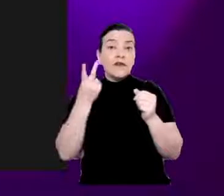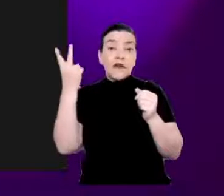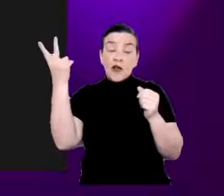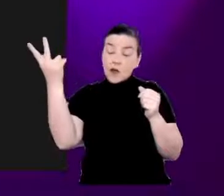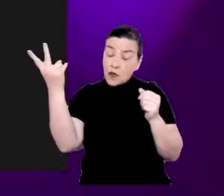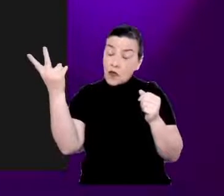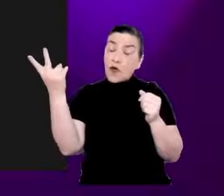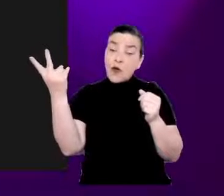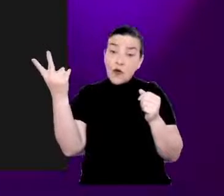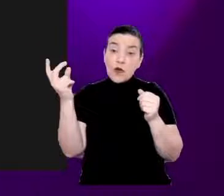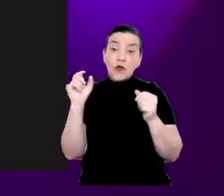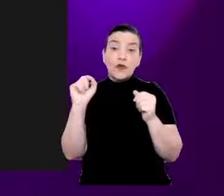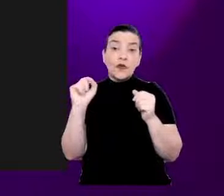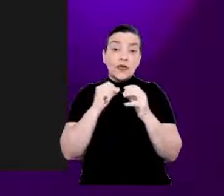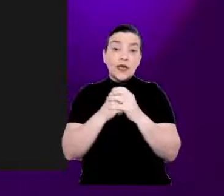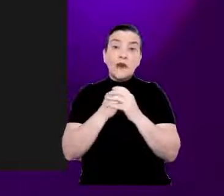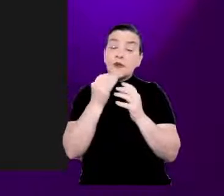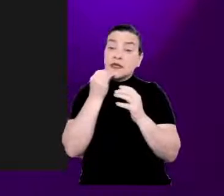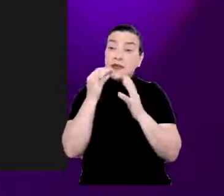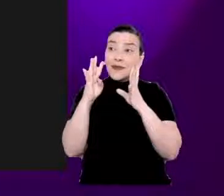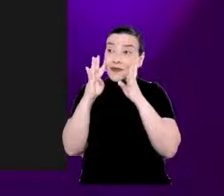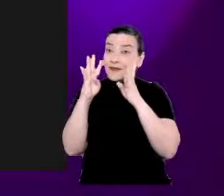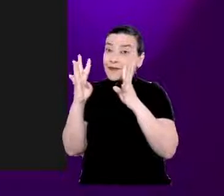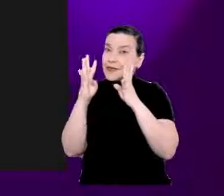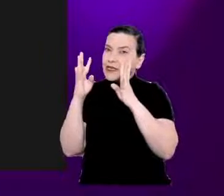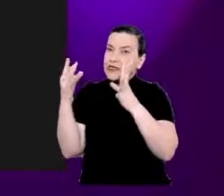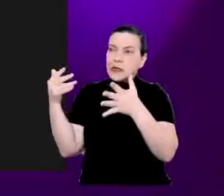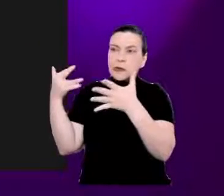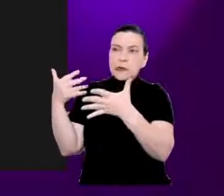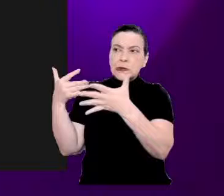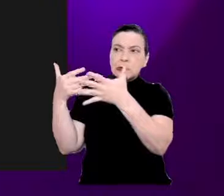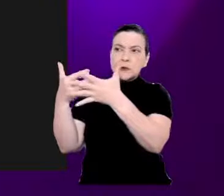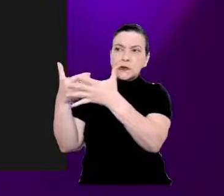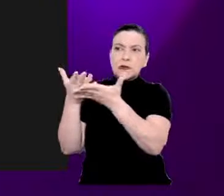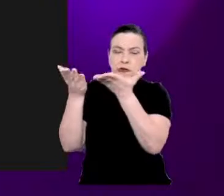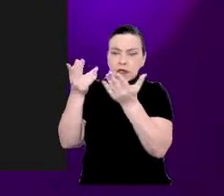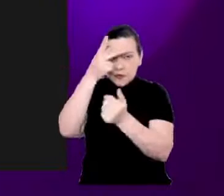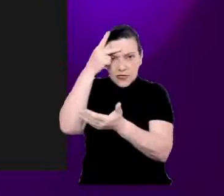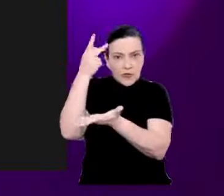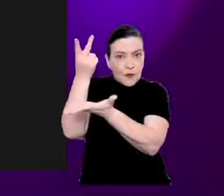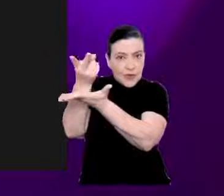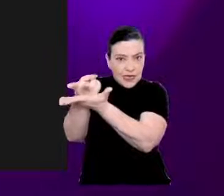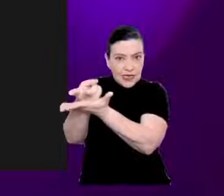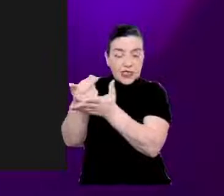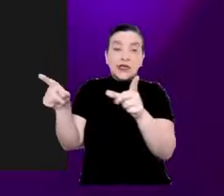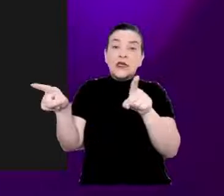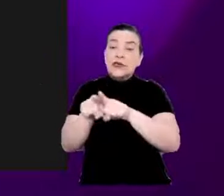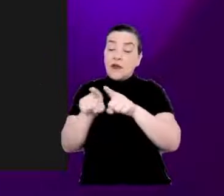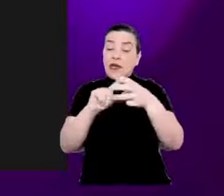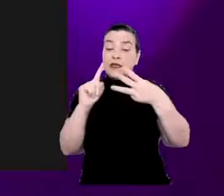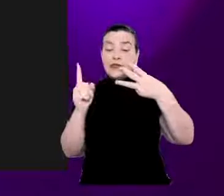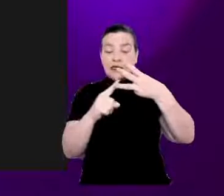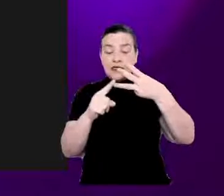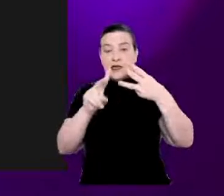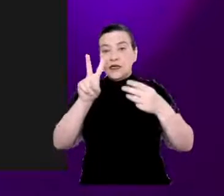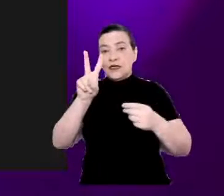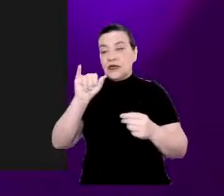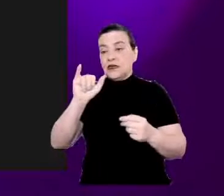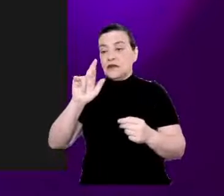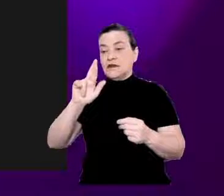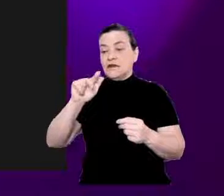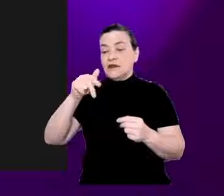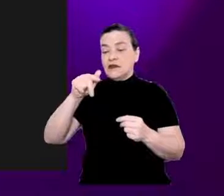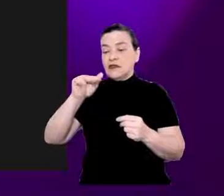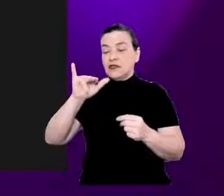valor na ponta do cuidado, né? Quem está ali na ponta do cuidado. E para finalizar, com a Virgínia